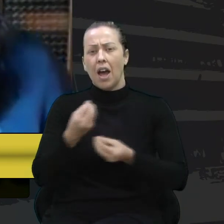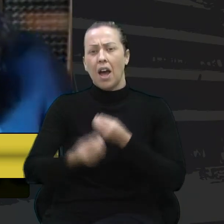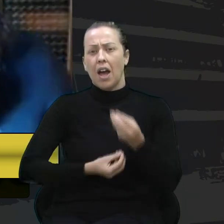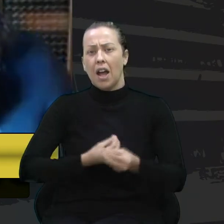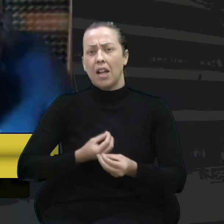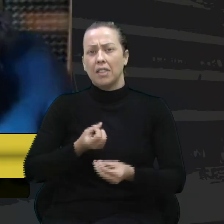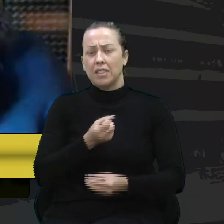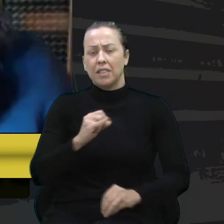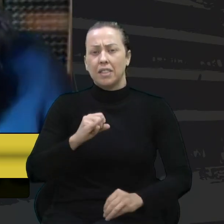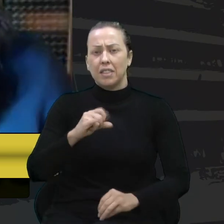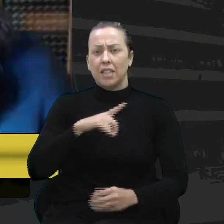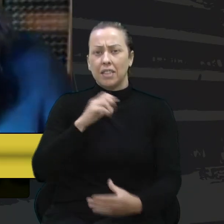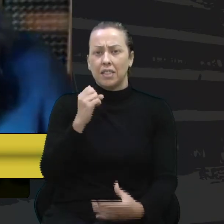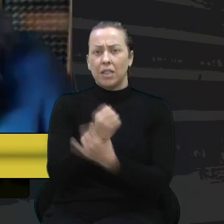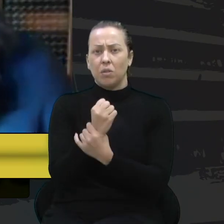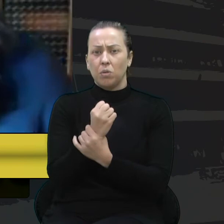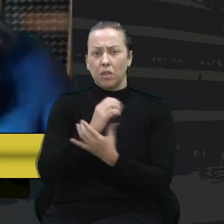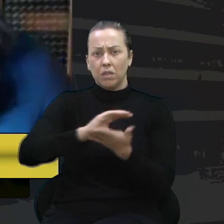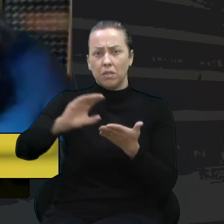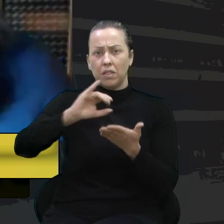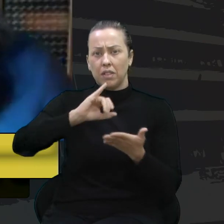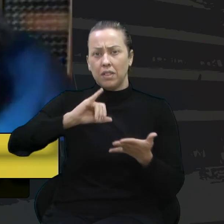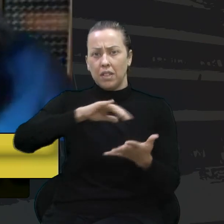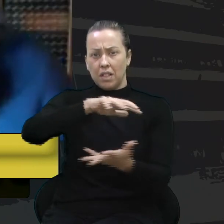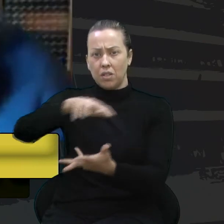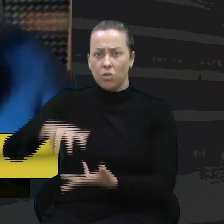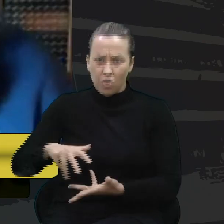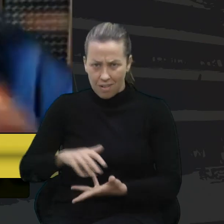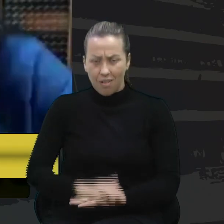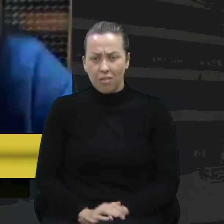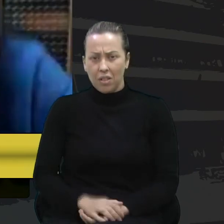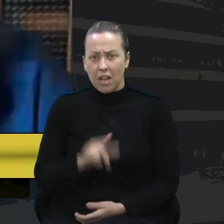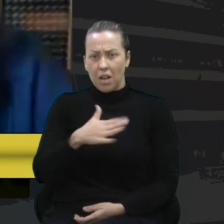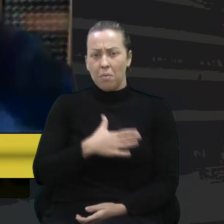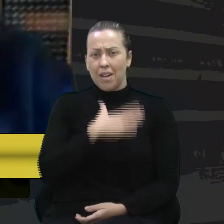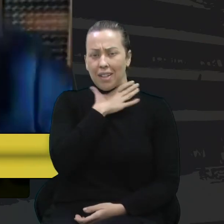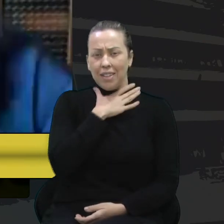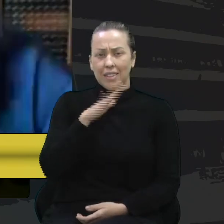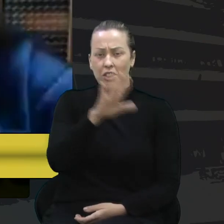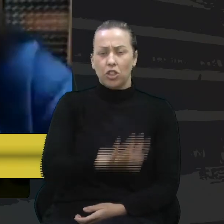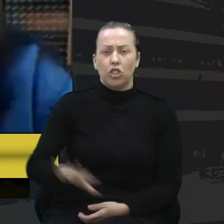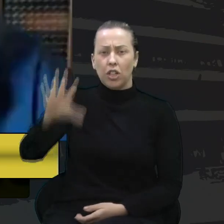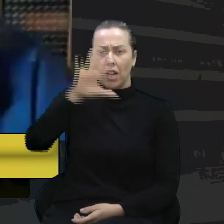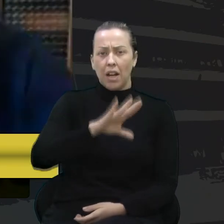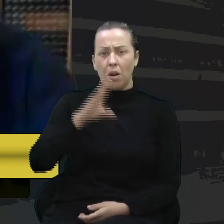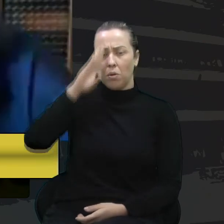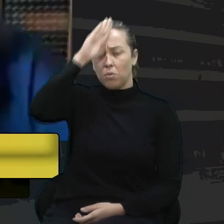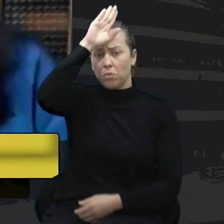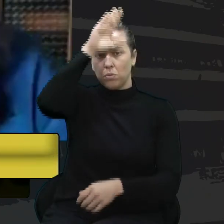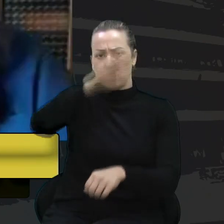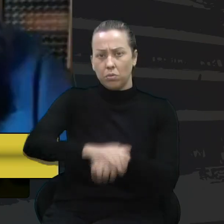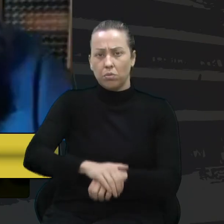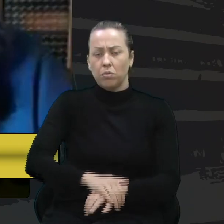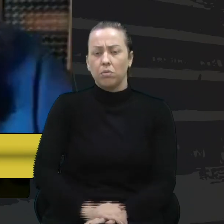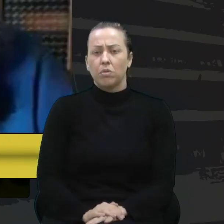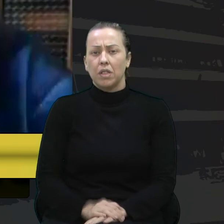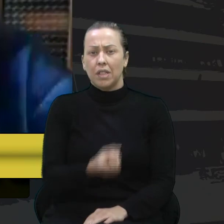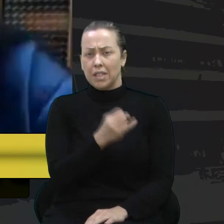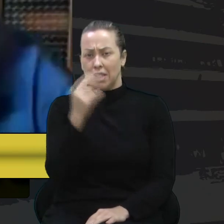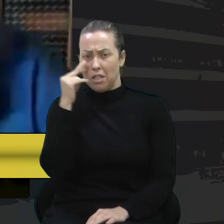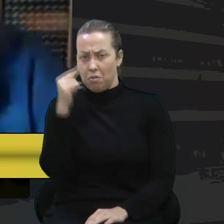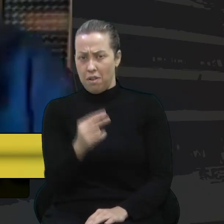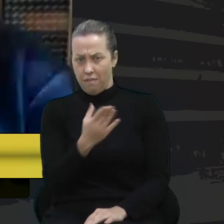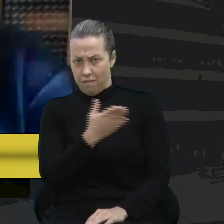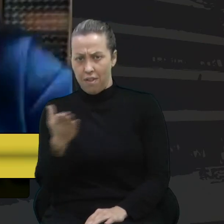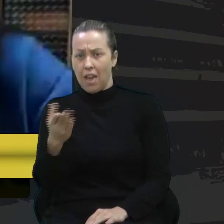realmente seja seguro para investimentos internacionais. Então, é uma crise gerada pelo presidente Bolsonaro. Quem não quer ver isso